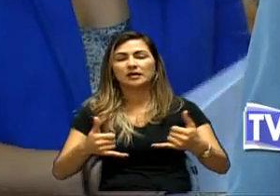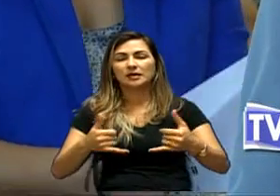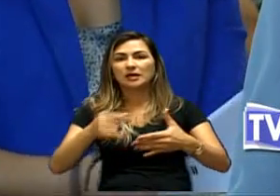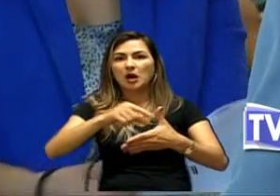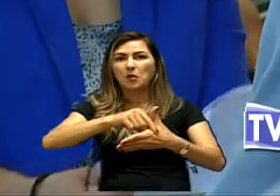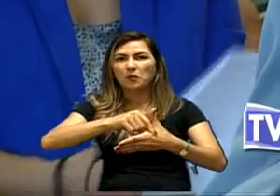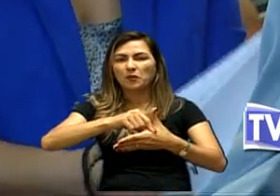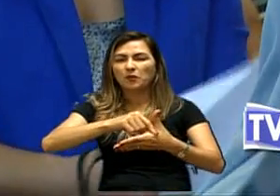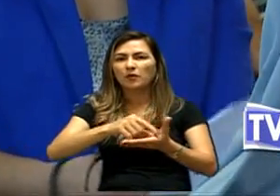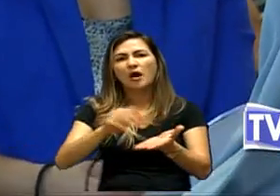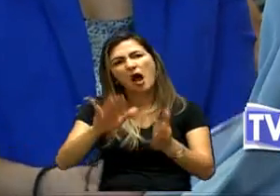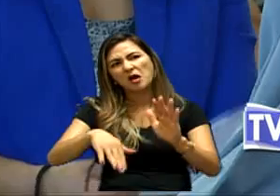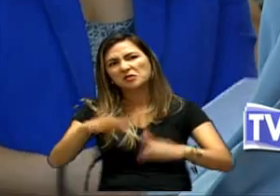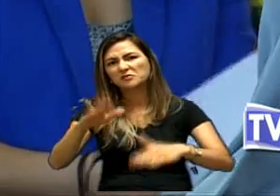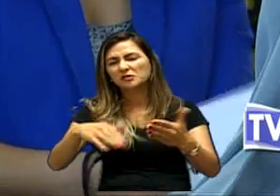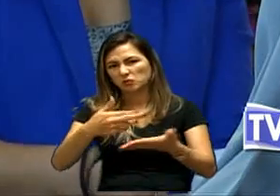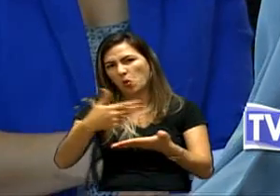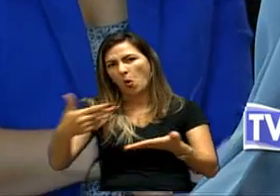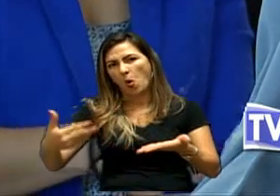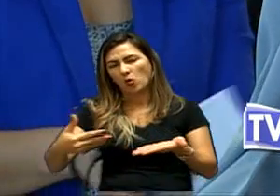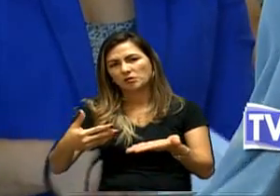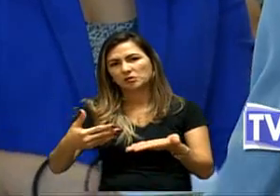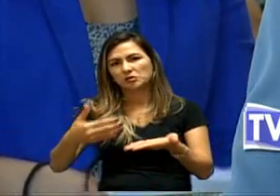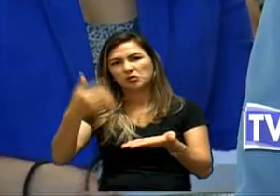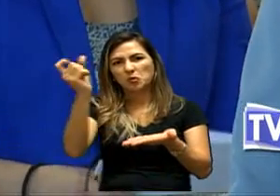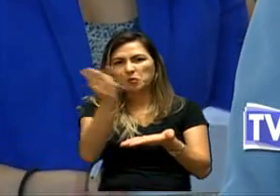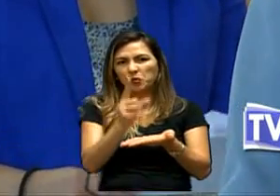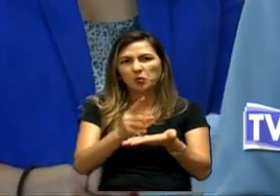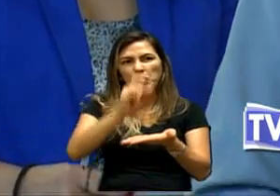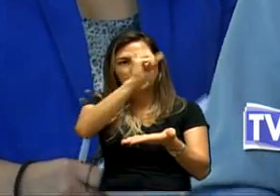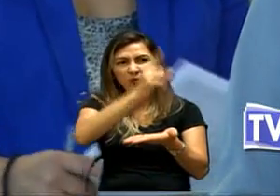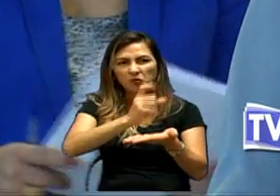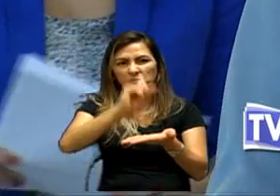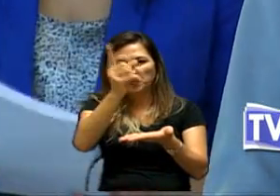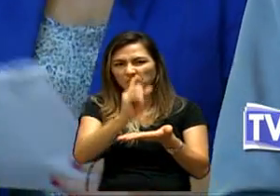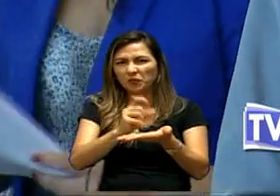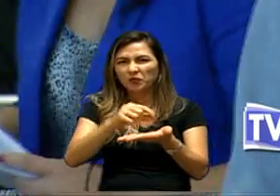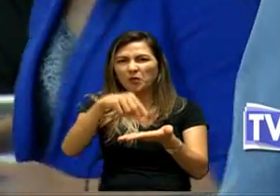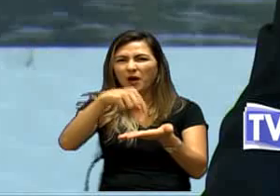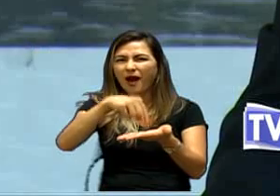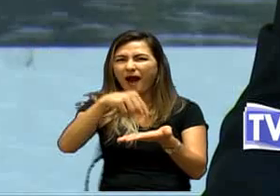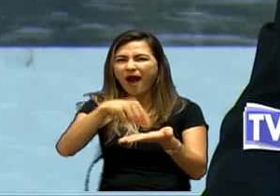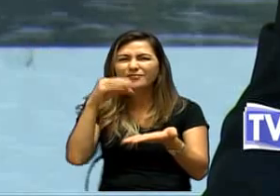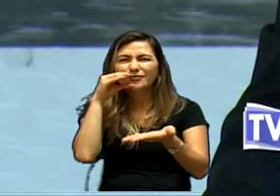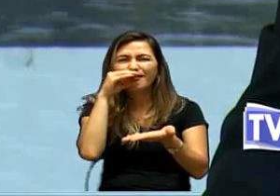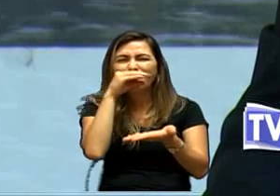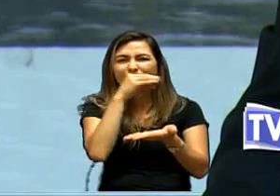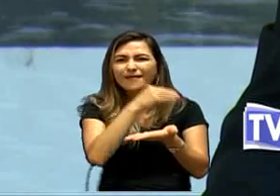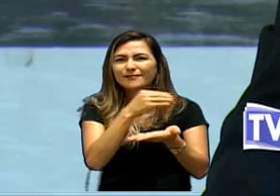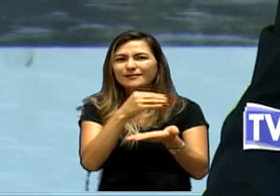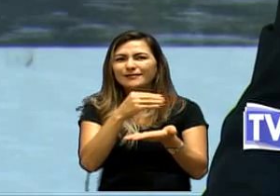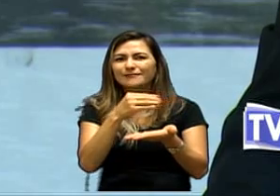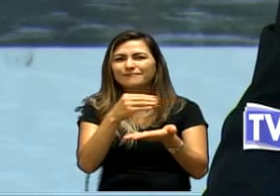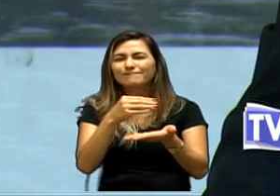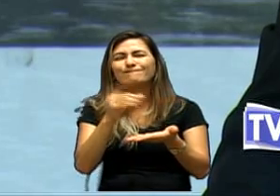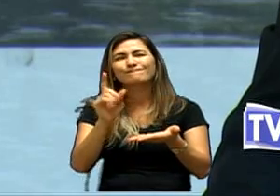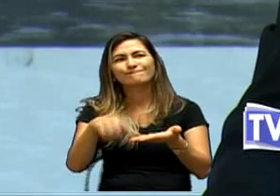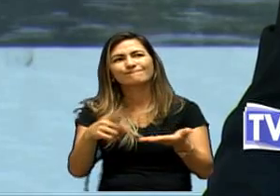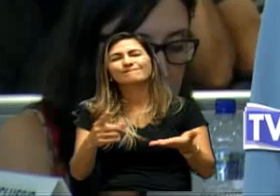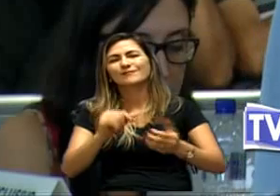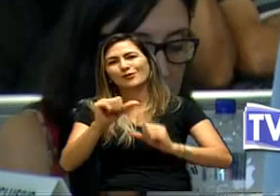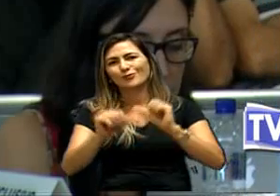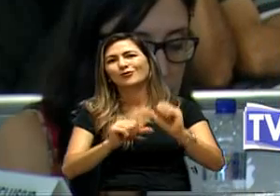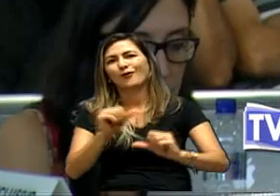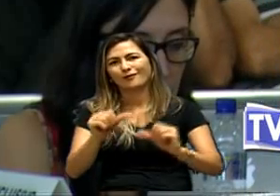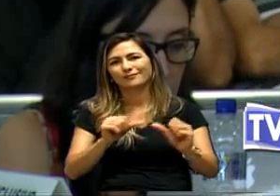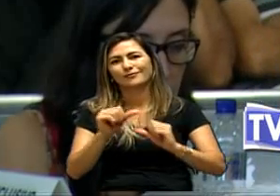pude. Tanto é que eu tenho micro-ondas de 2 anos para cá. Eu tenho evitado, vereador. Infelizmente, fui dominado. Eu tenho